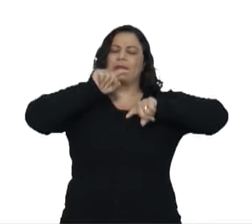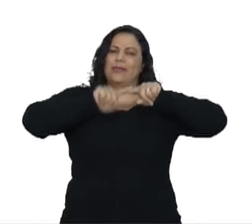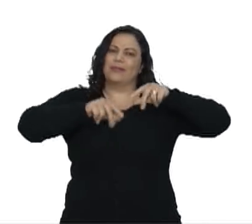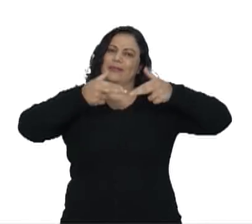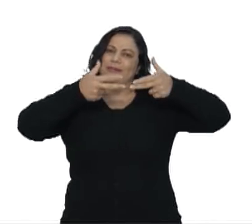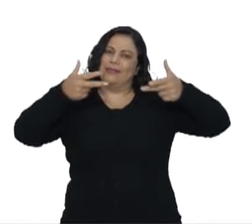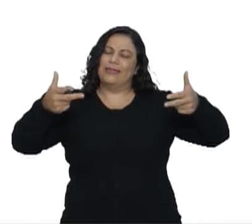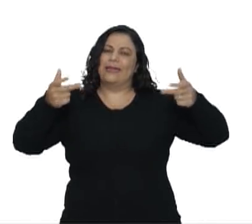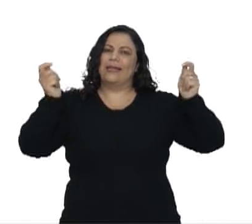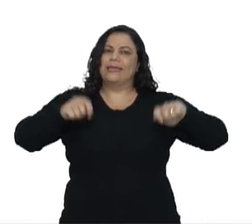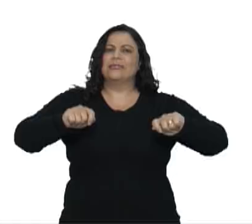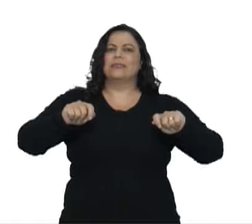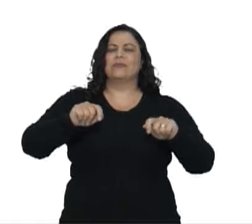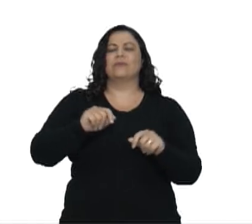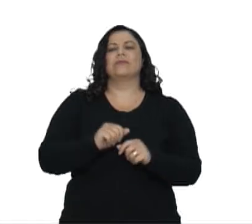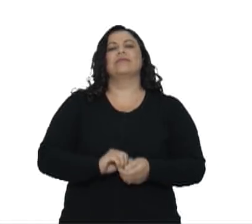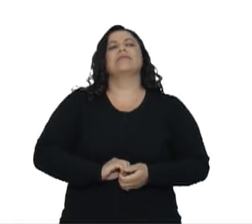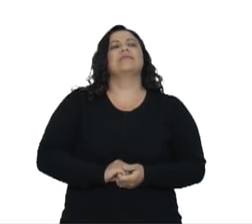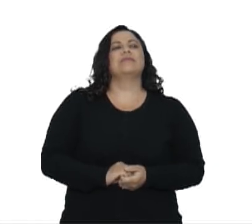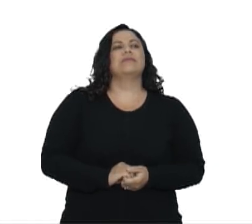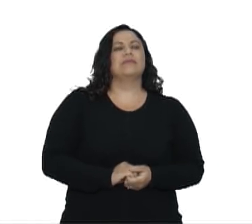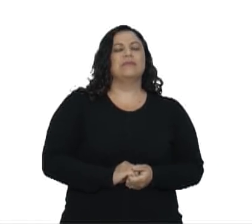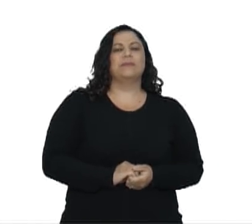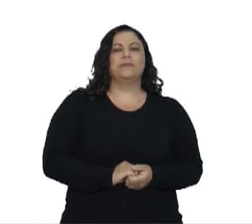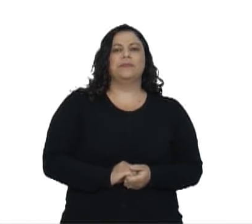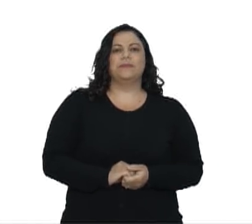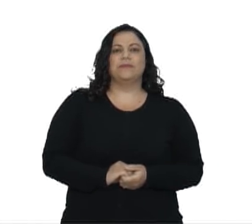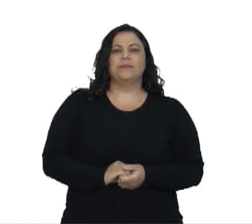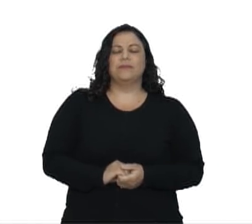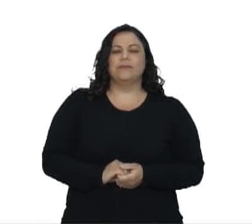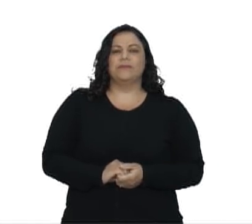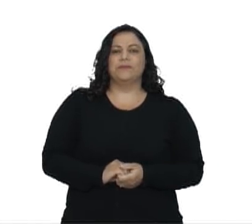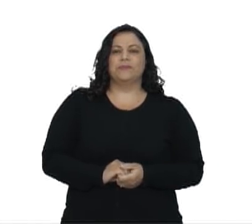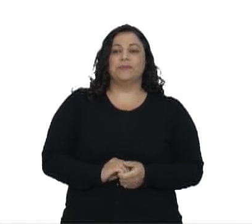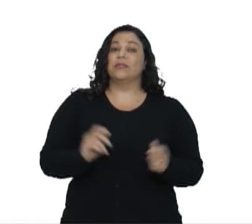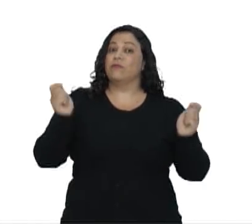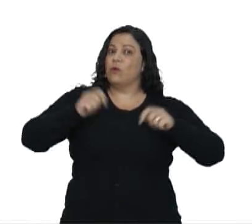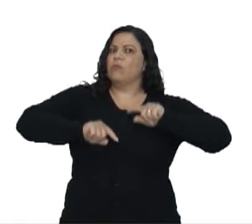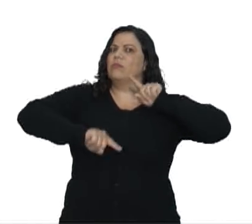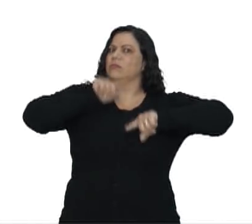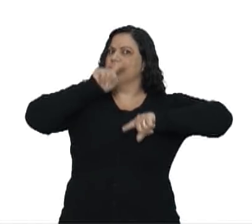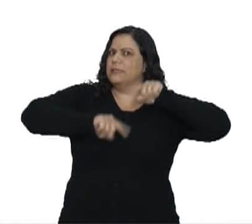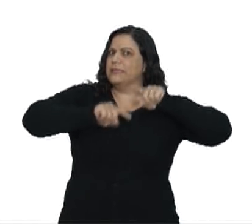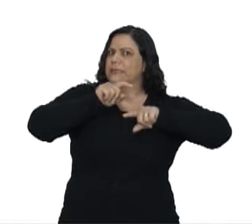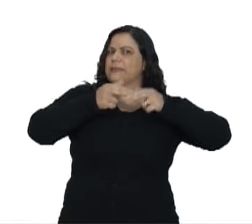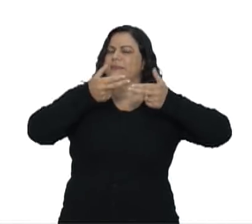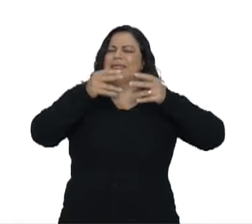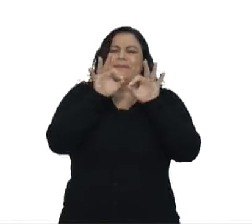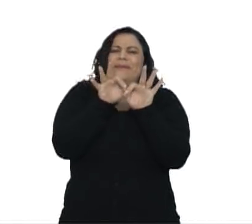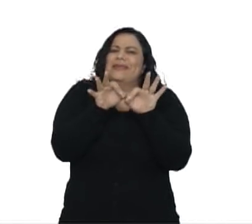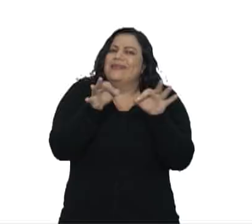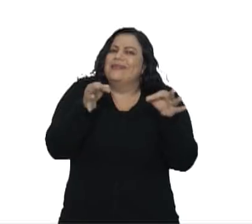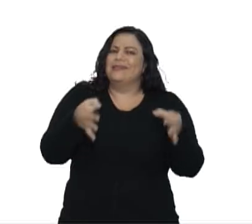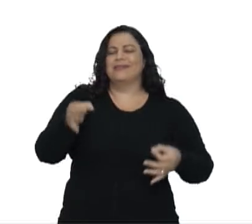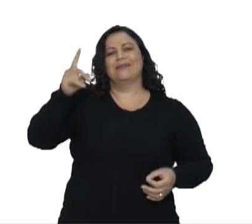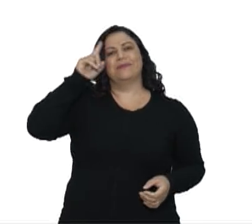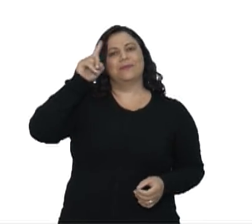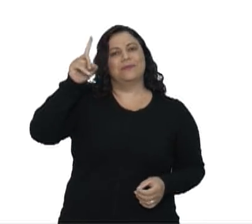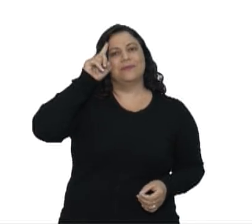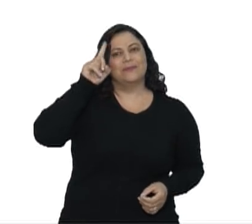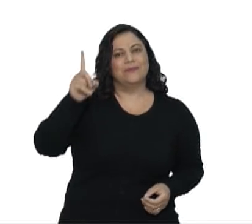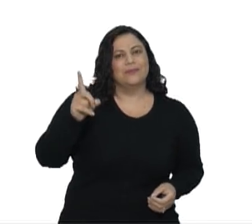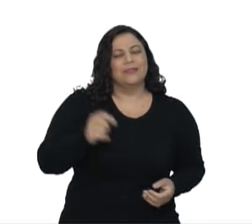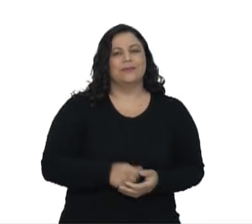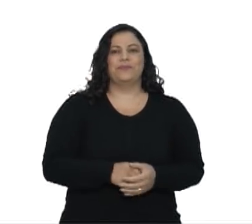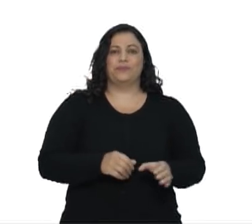ocorrem transformações químicas? E para isso nós vamos precisar de materiais bem simples do nosso cotidiano. Um